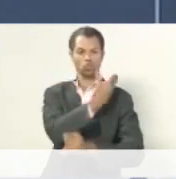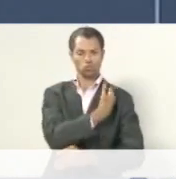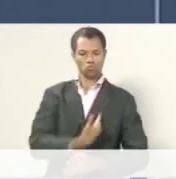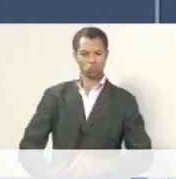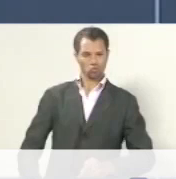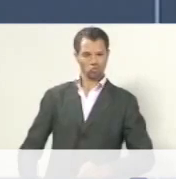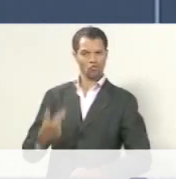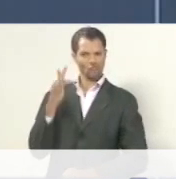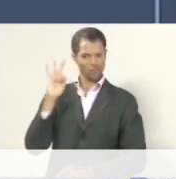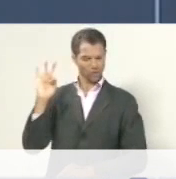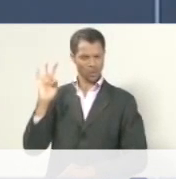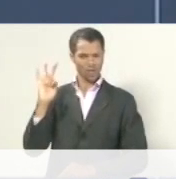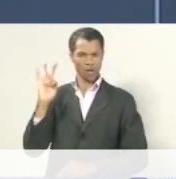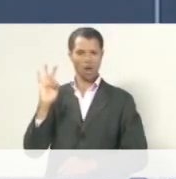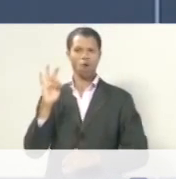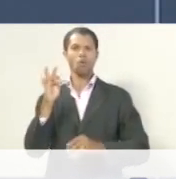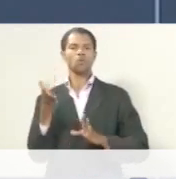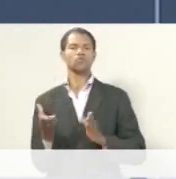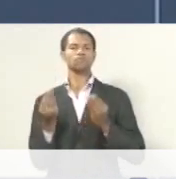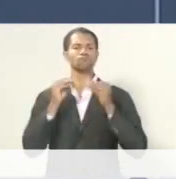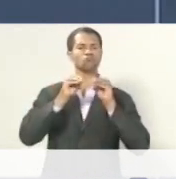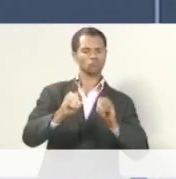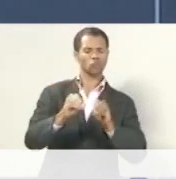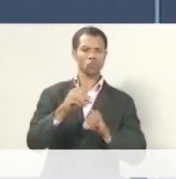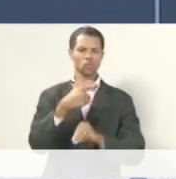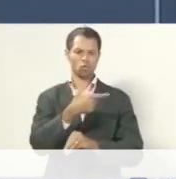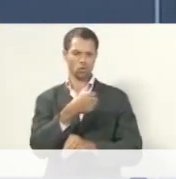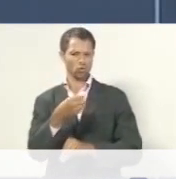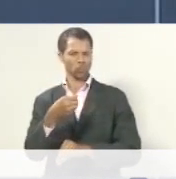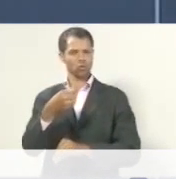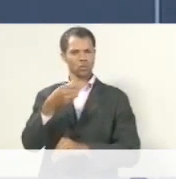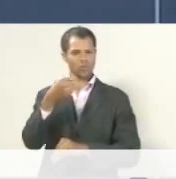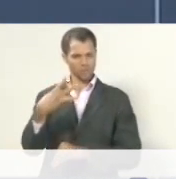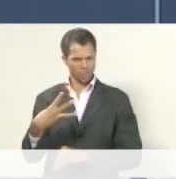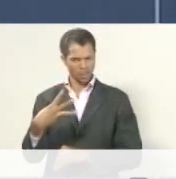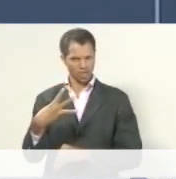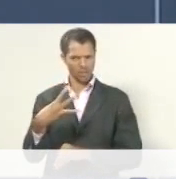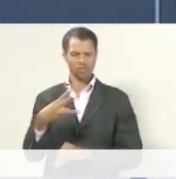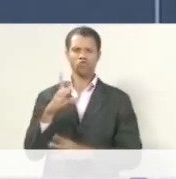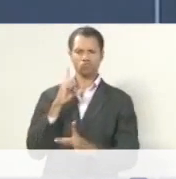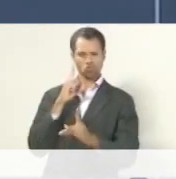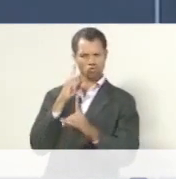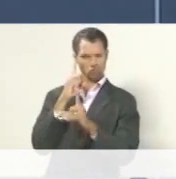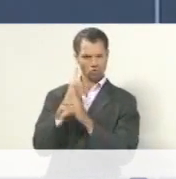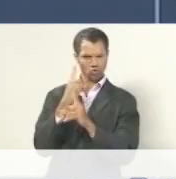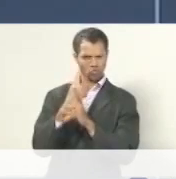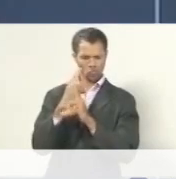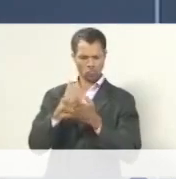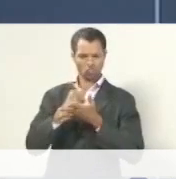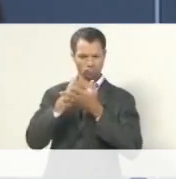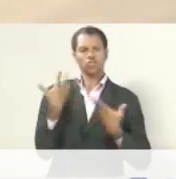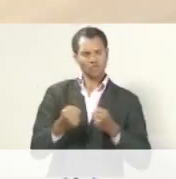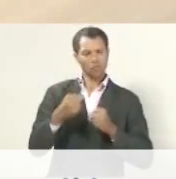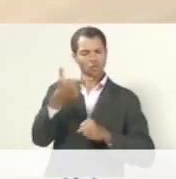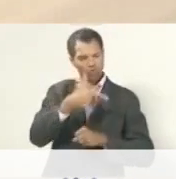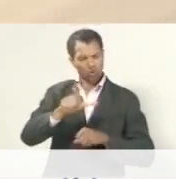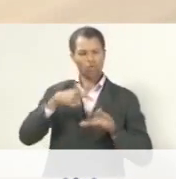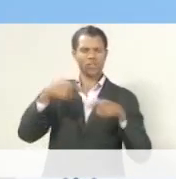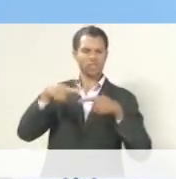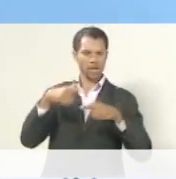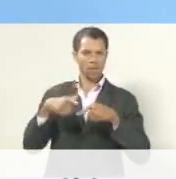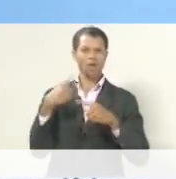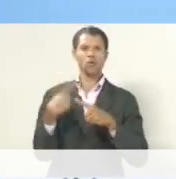muito grande no Brasil todo e causou efeitos aqui no nosso estado.